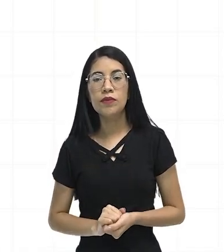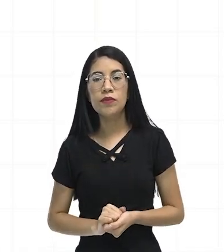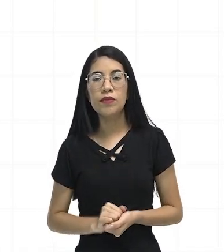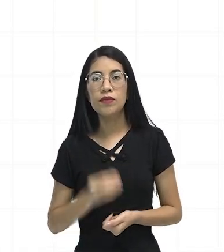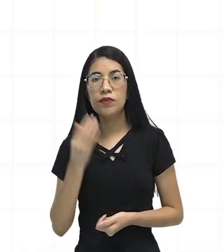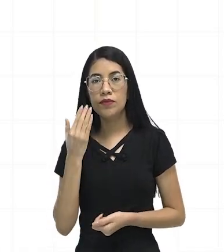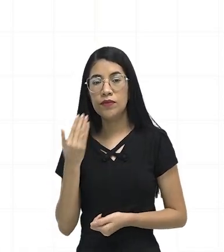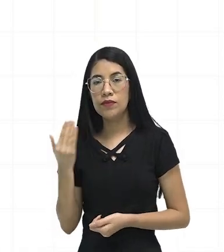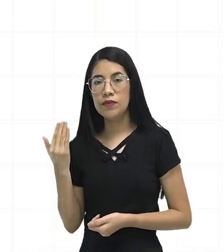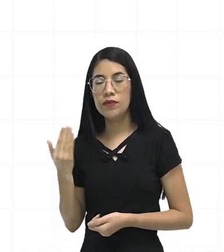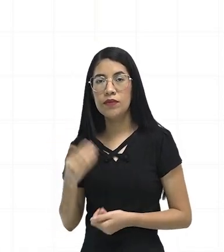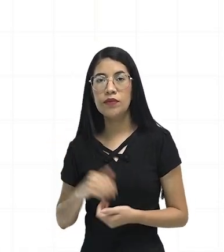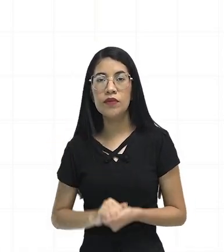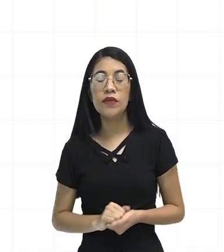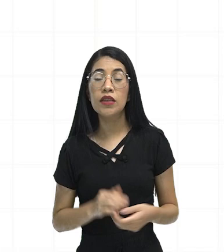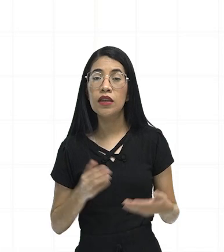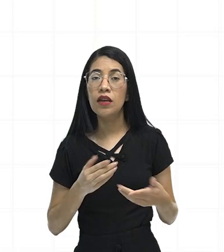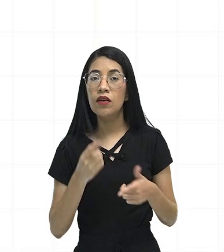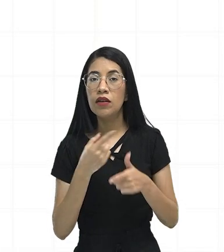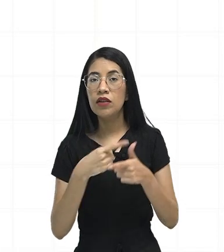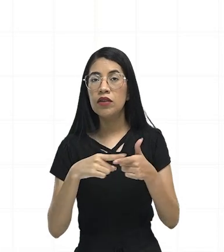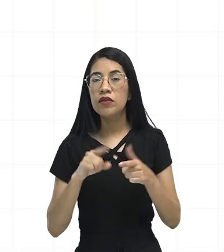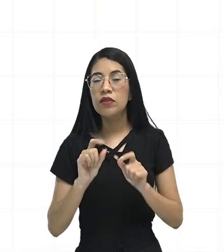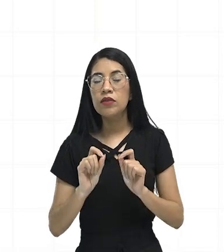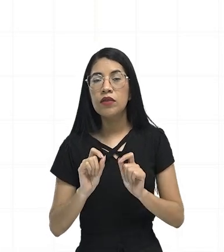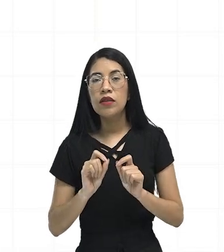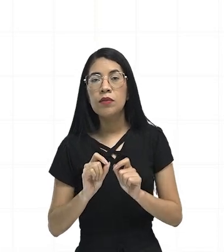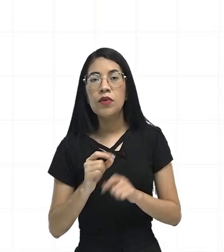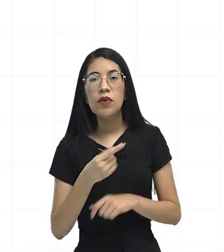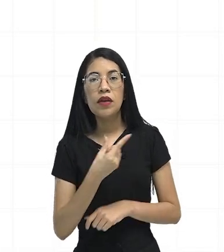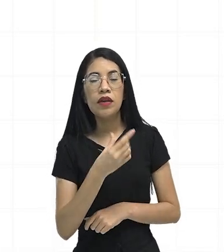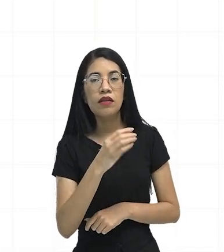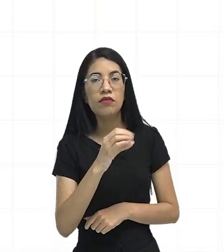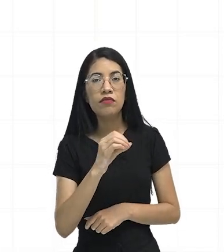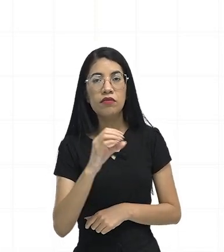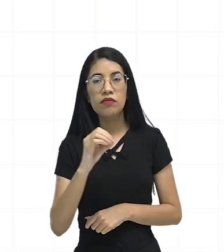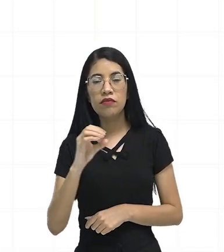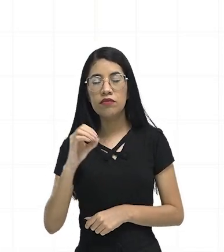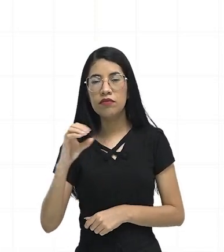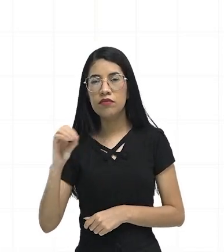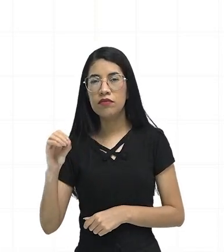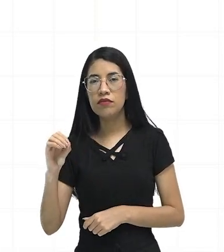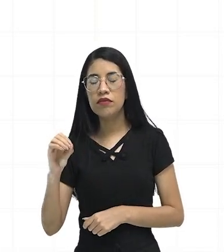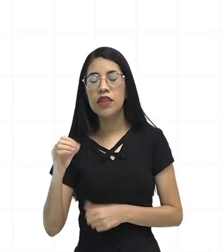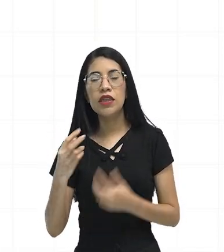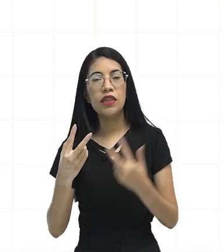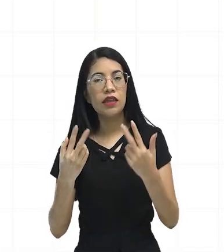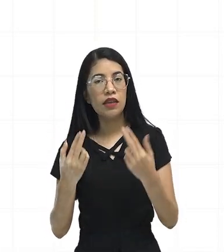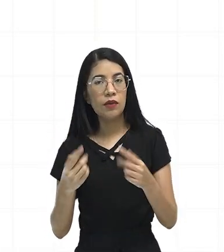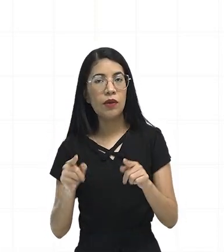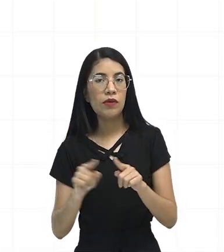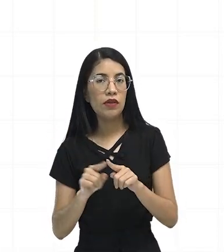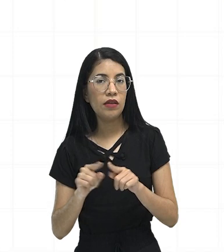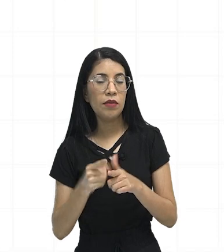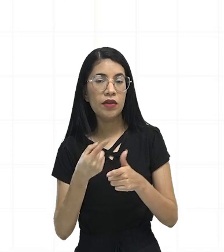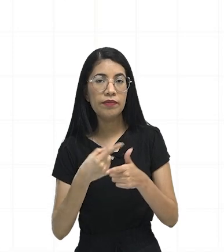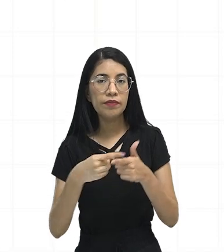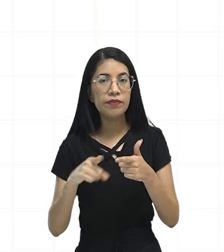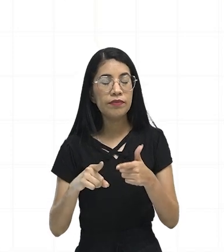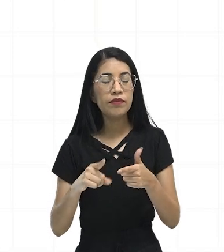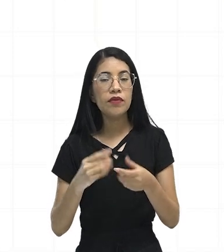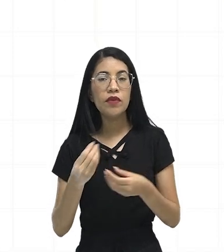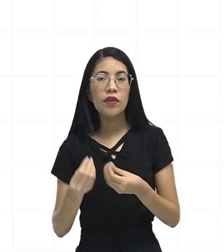Olha esse outro aí, ó. Agora eu tenho uma divisão por 10.000. Não tem problema, é a mesma ideia. A vírgula